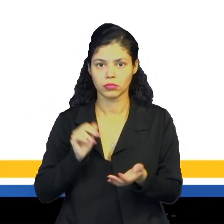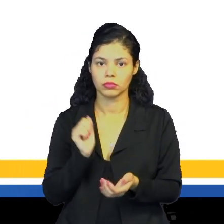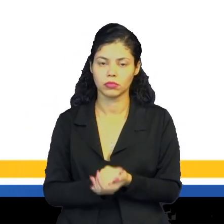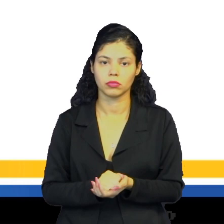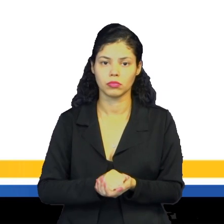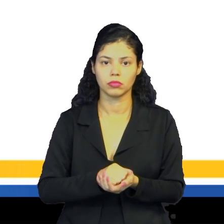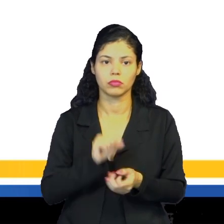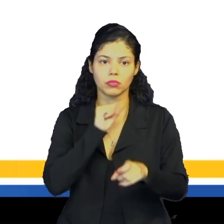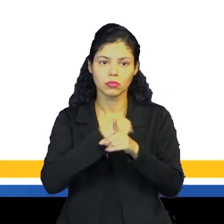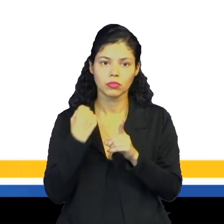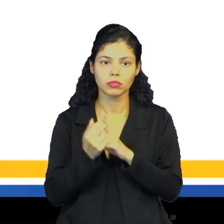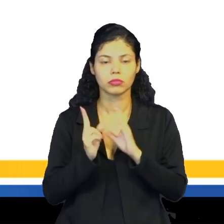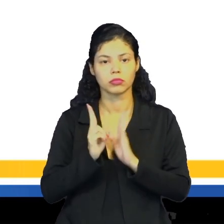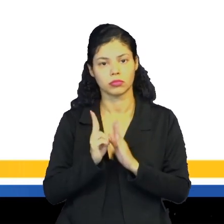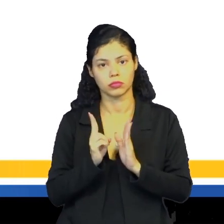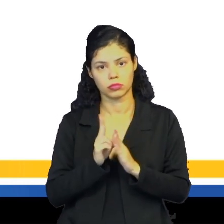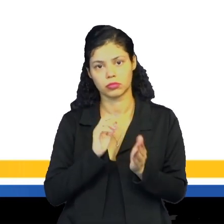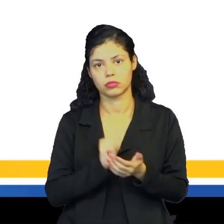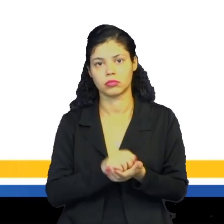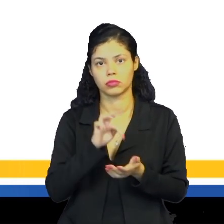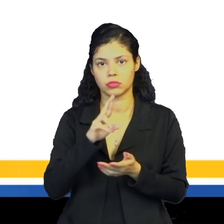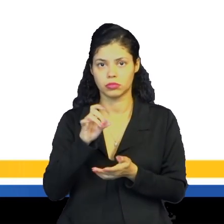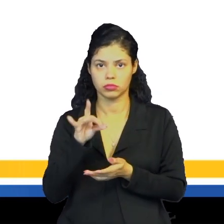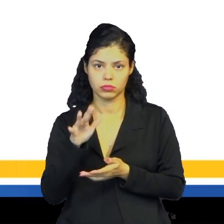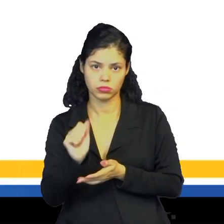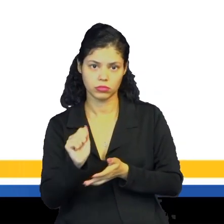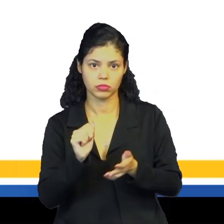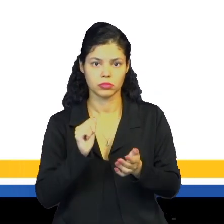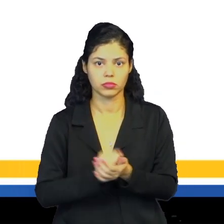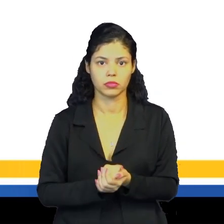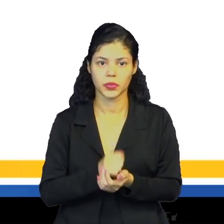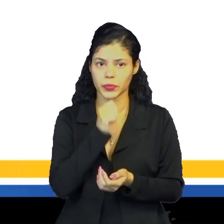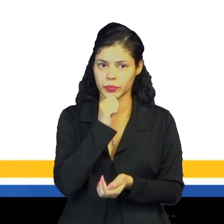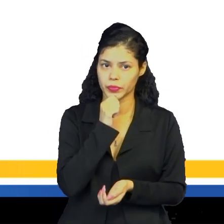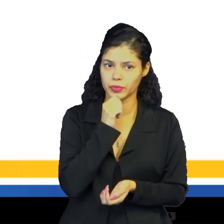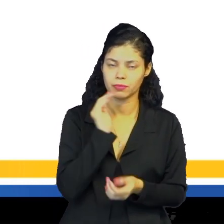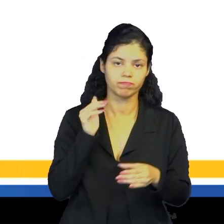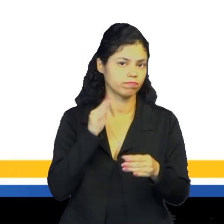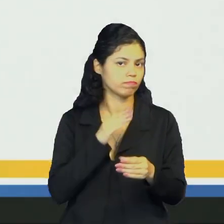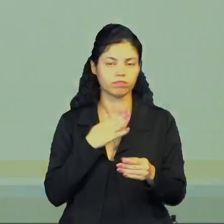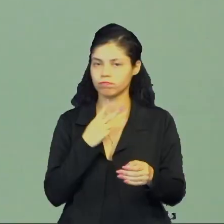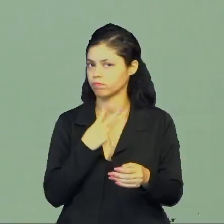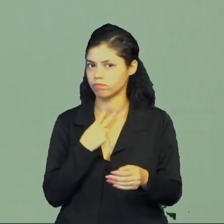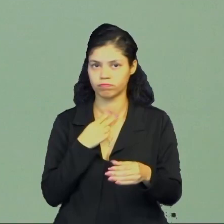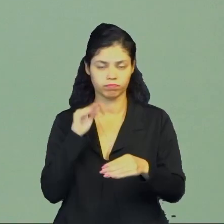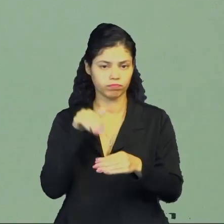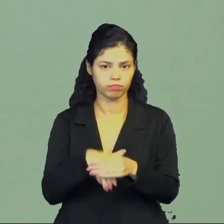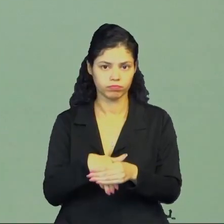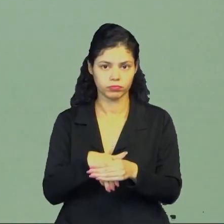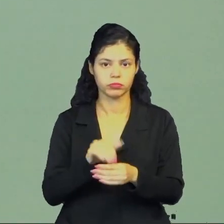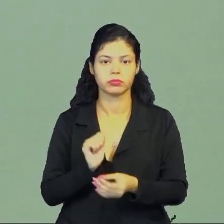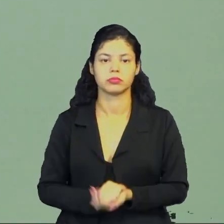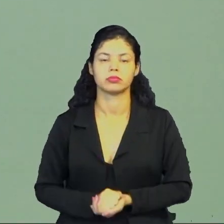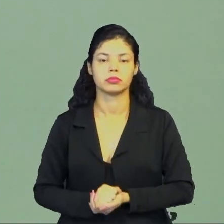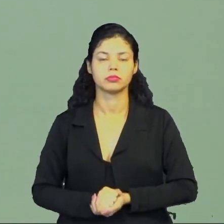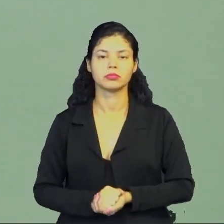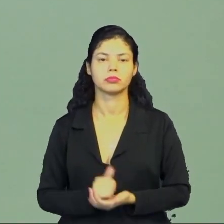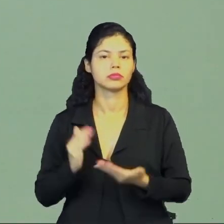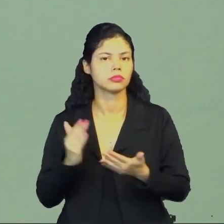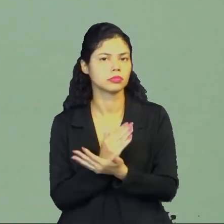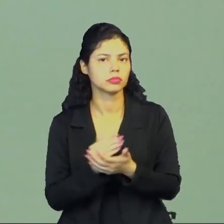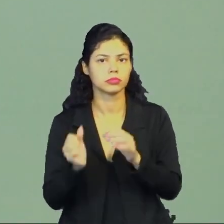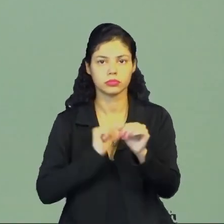soldados rasos, indígenas e integrantes do clero, estavam impedidos de votar. Então, a gente teve